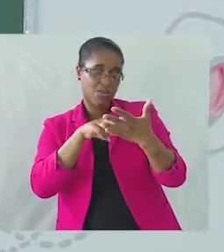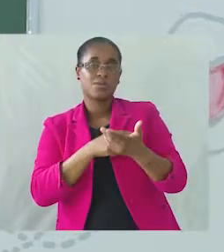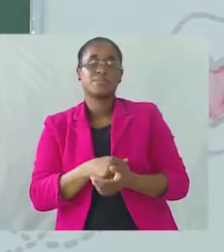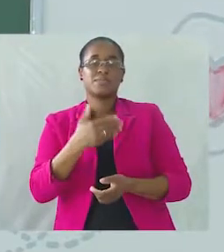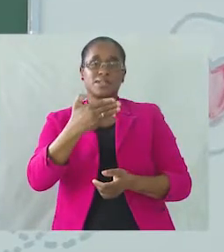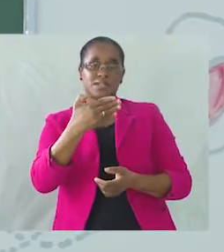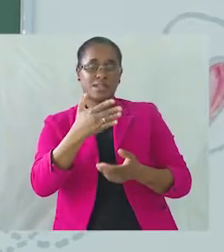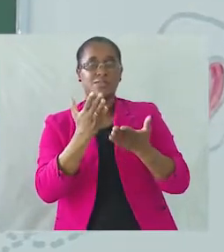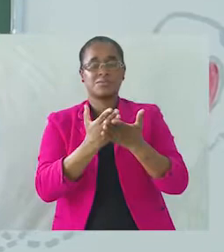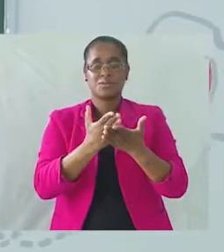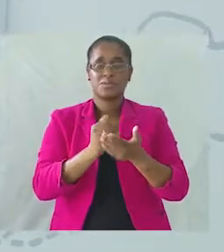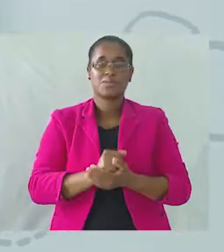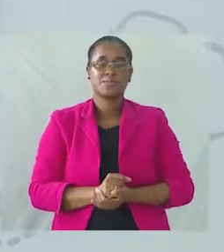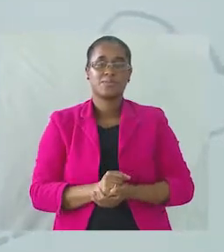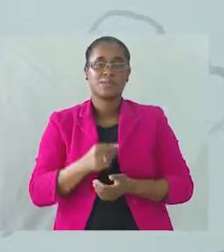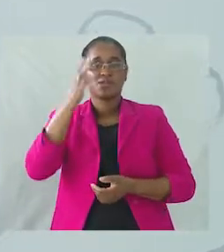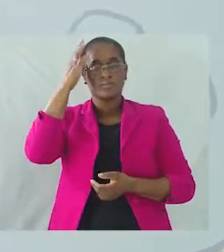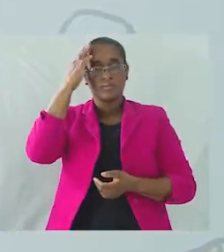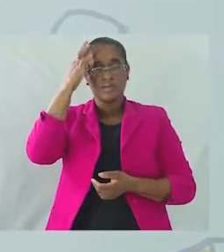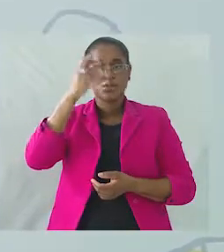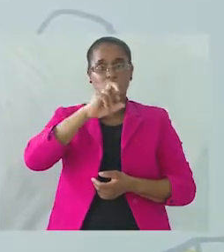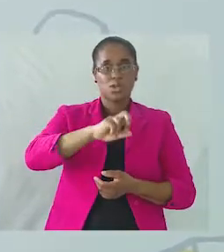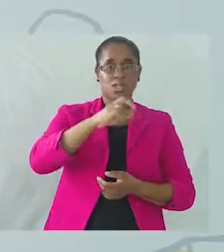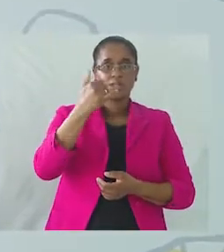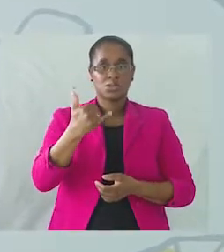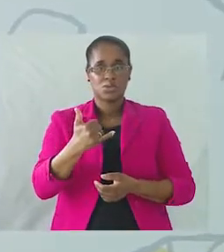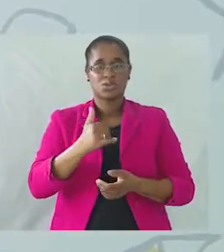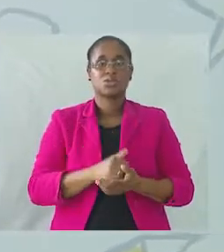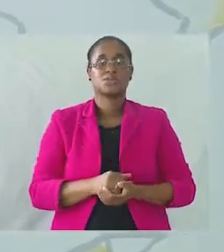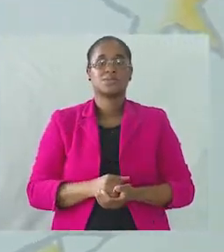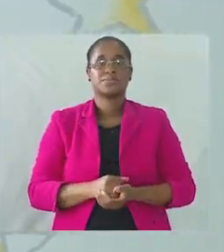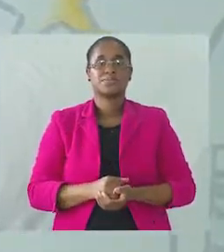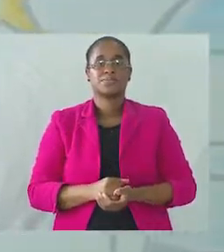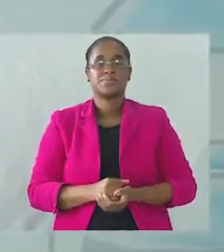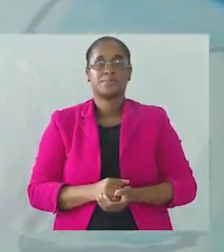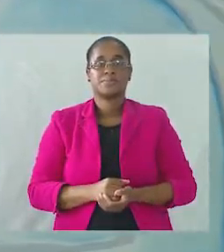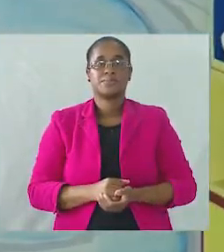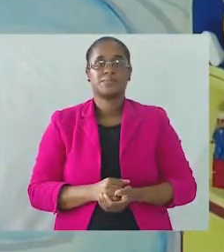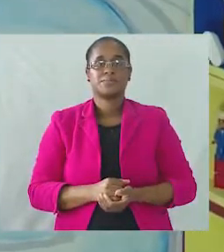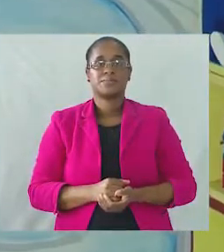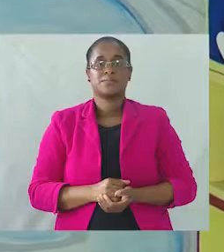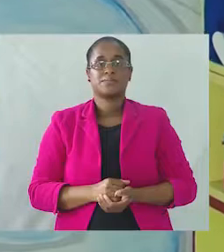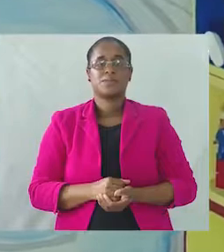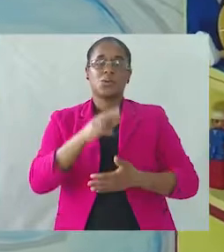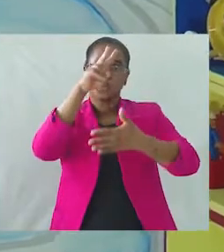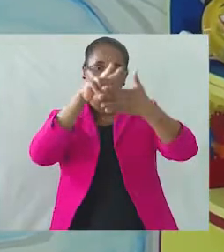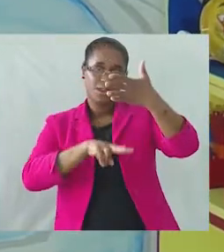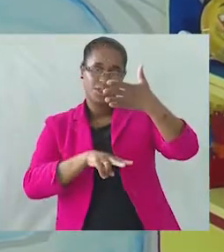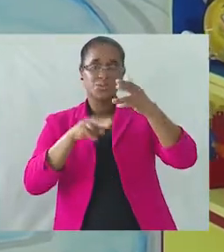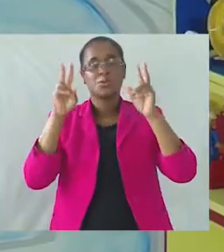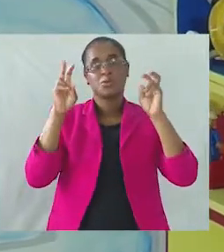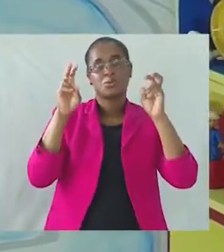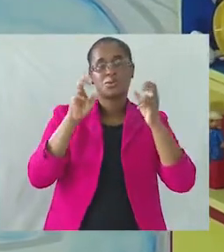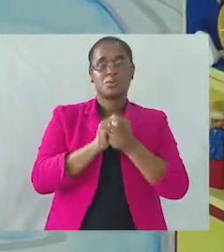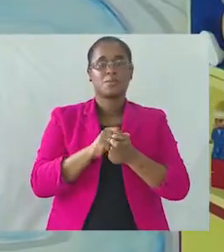de escolaridade, na página 82. O texto